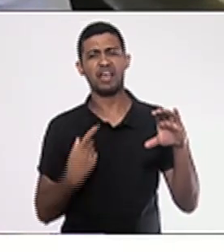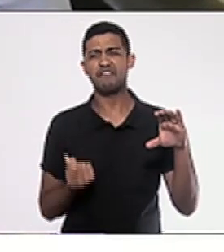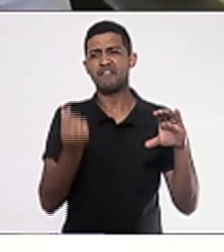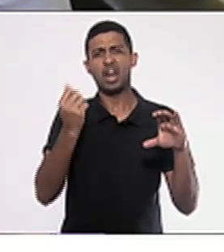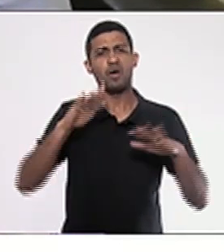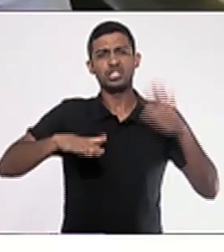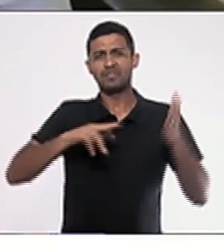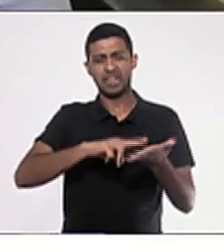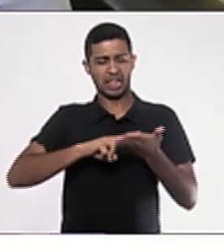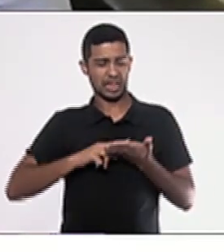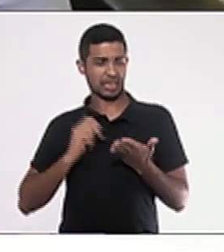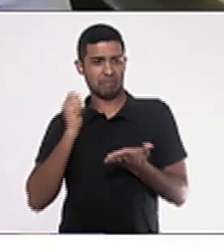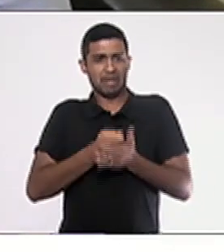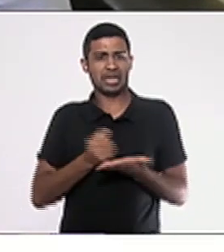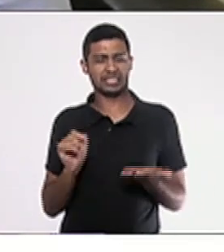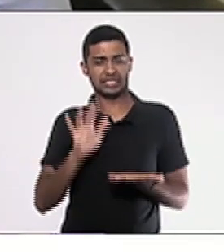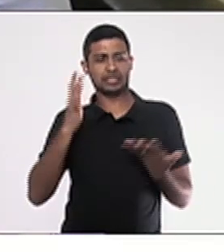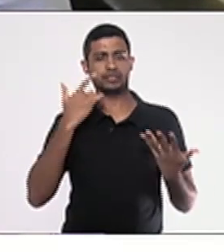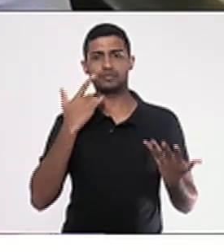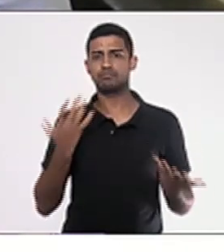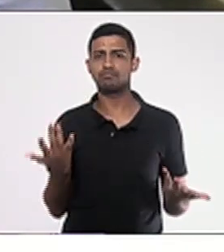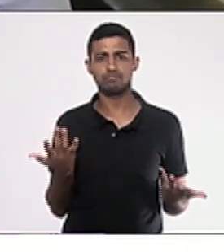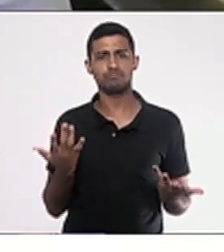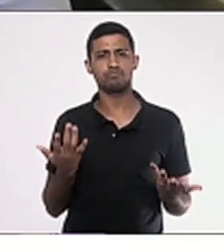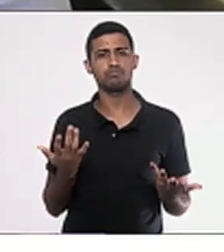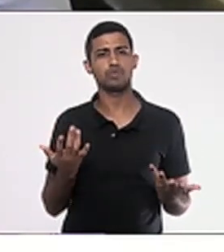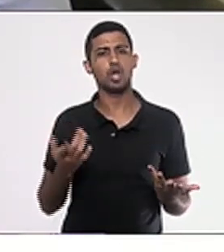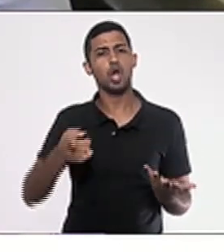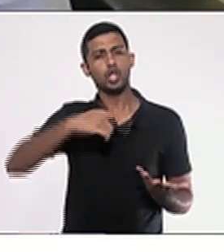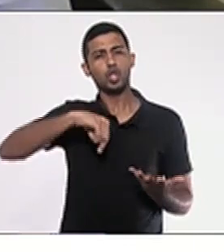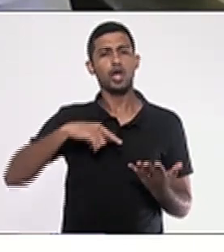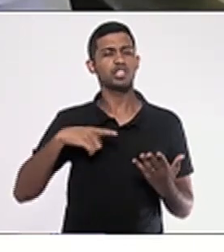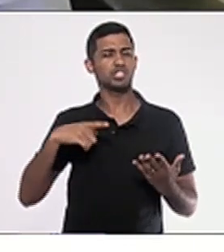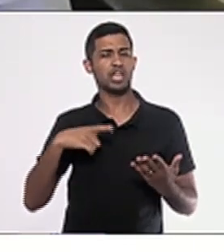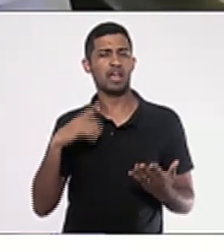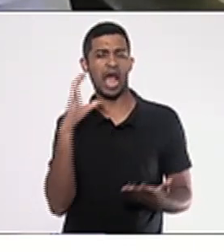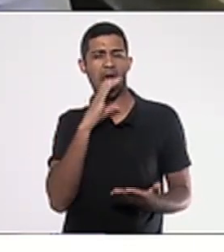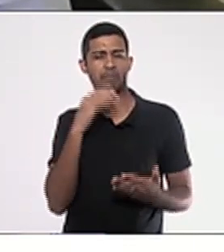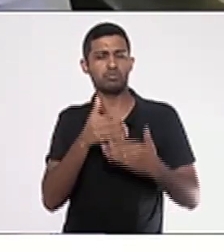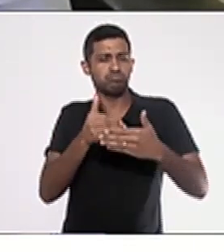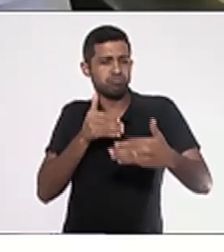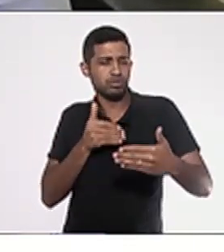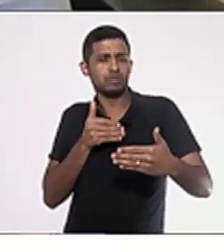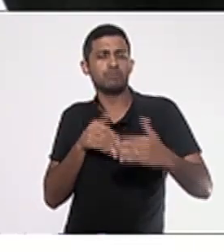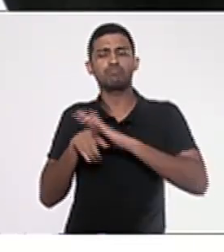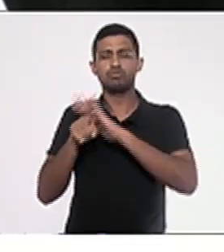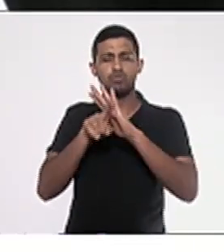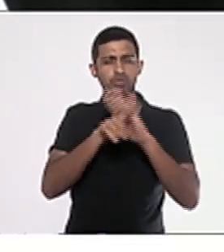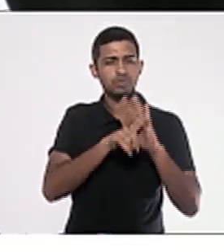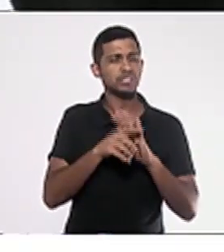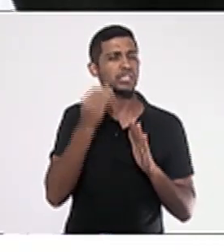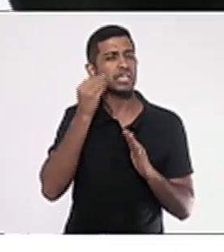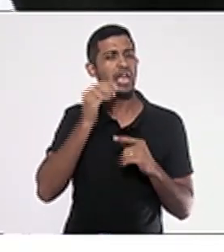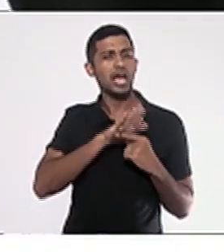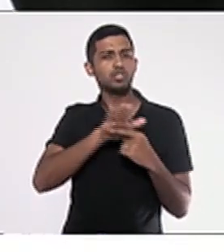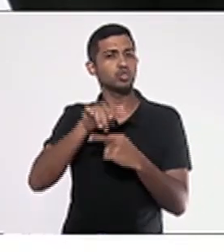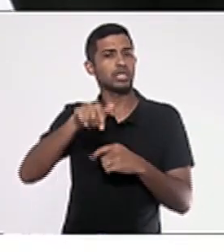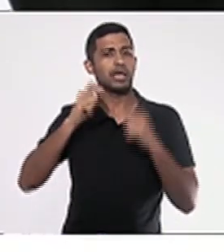vezes maiores, aos consumidores, a gente fez uma breve pesquisa acerca desse tema para tentar contribuir aqui com a